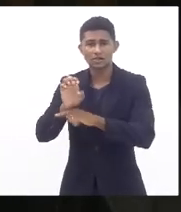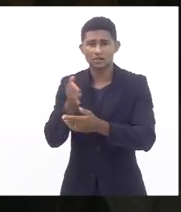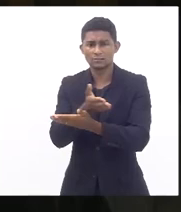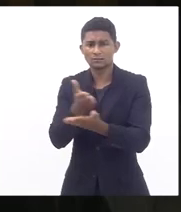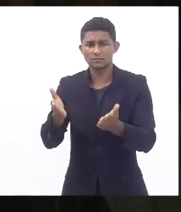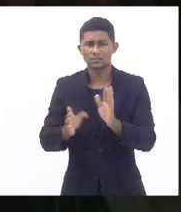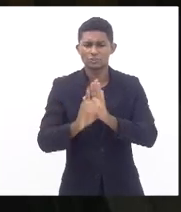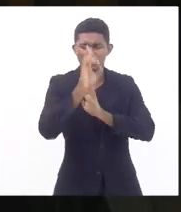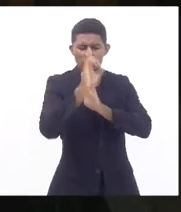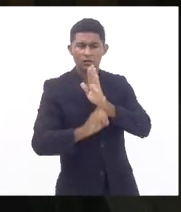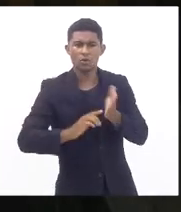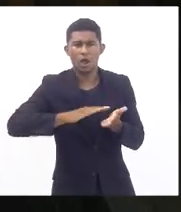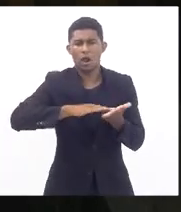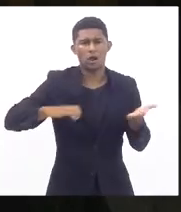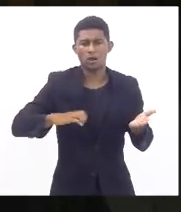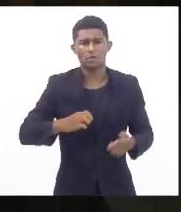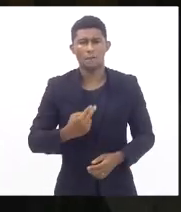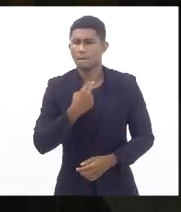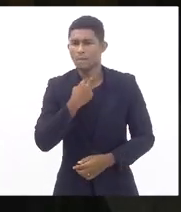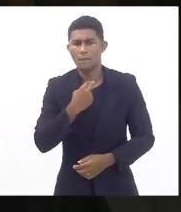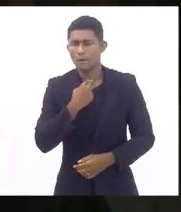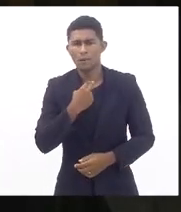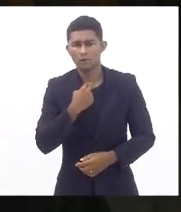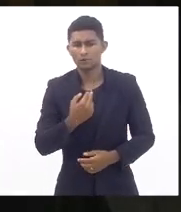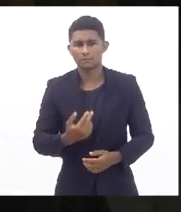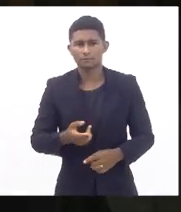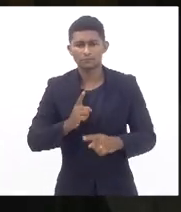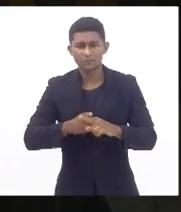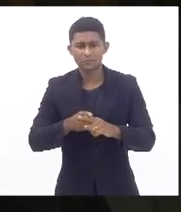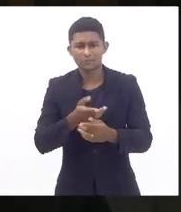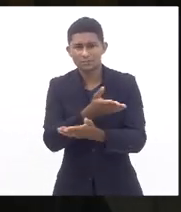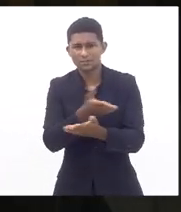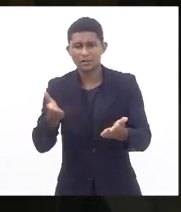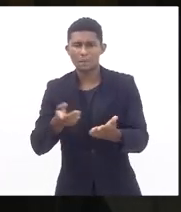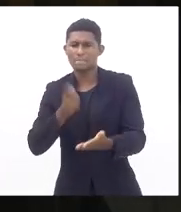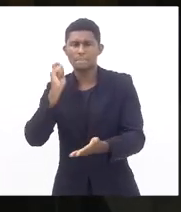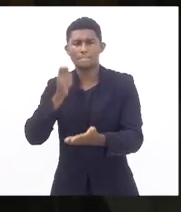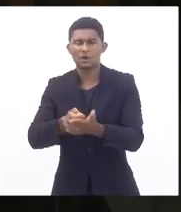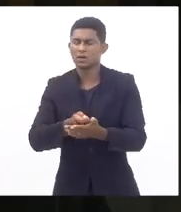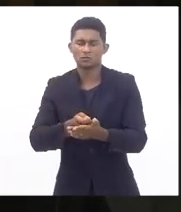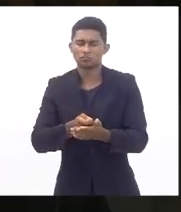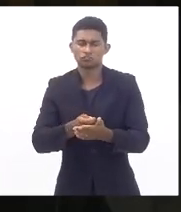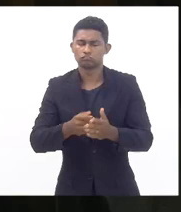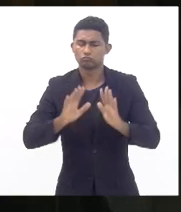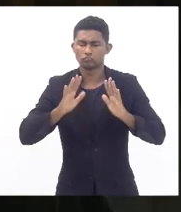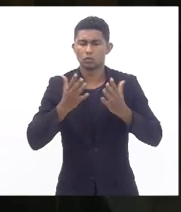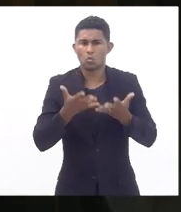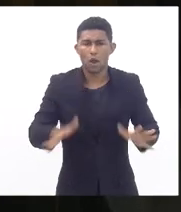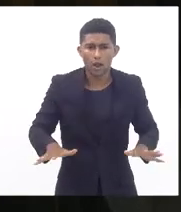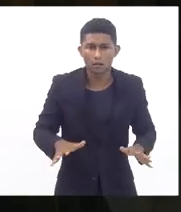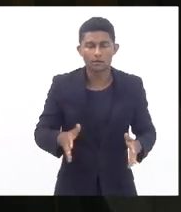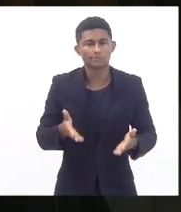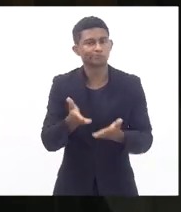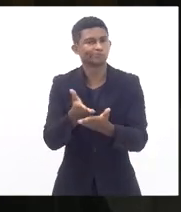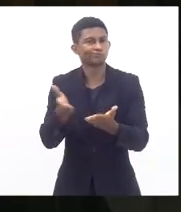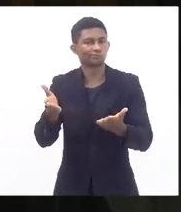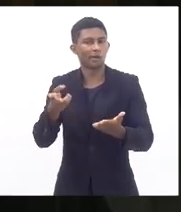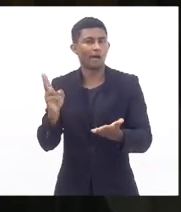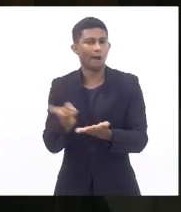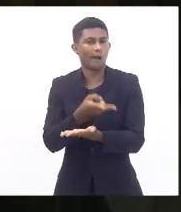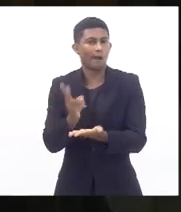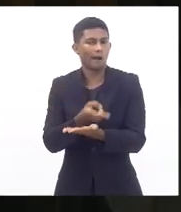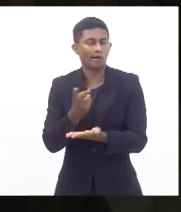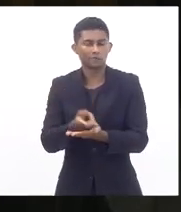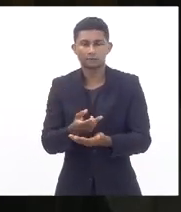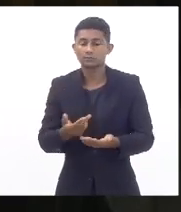direitos econômicos dos seus servidores, porque quando se nega a pagar as progressões, sem nenhuma base legal, o que acaba que está fazendo isso? Então, é